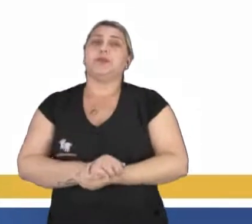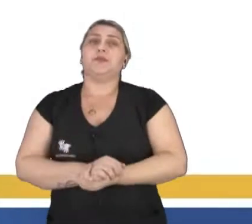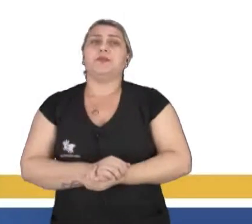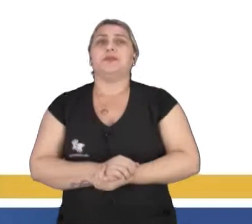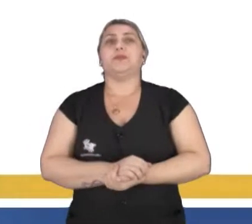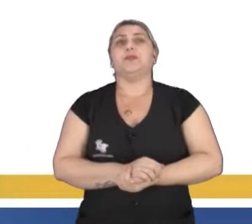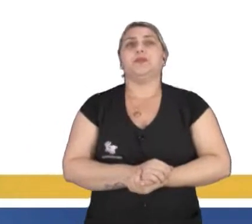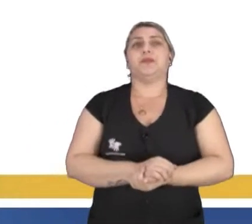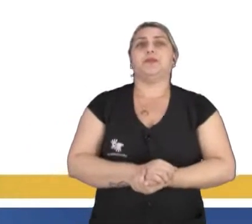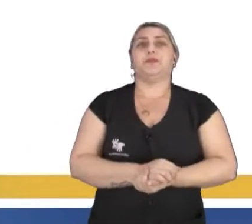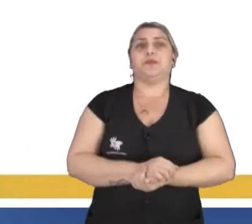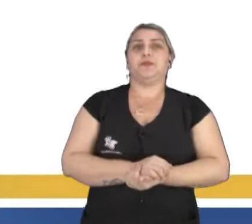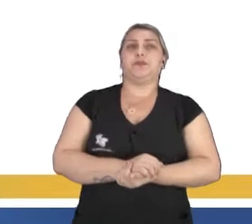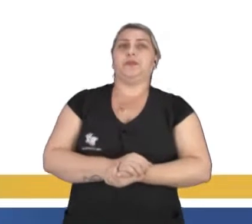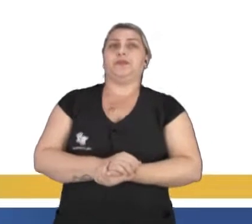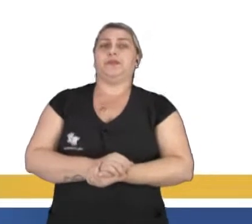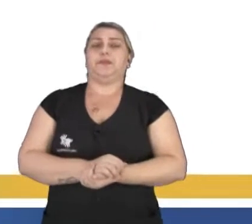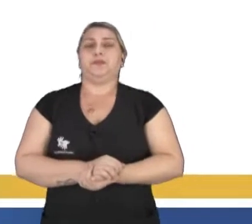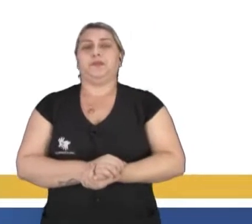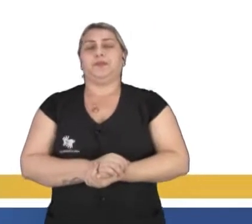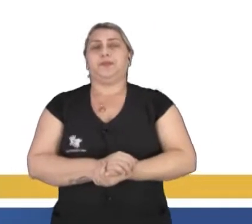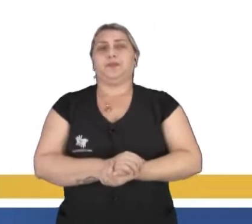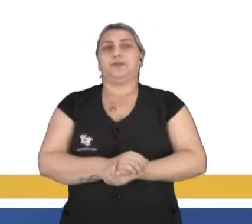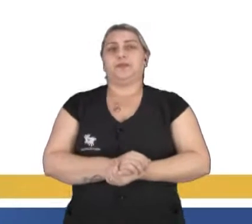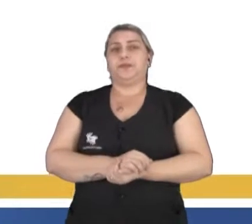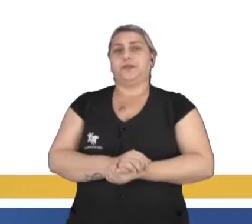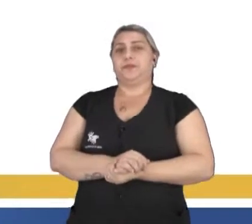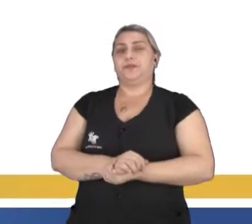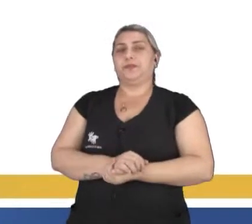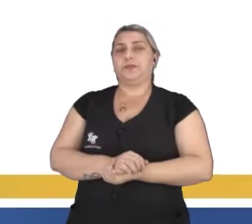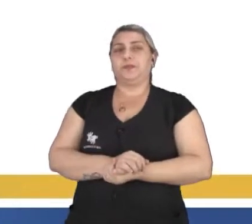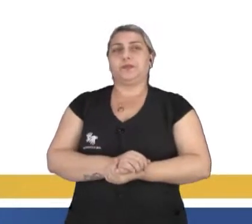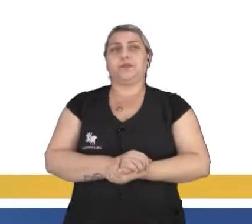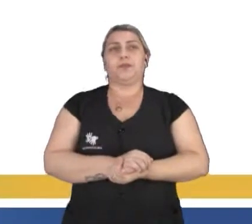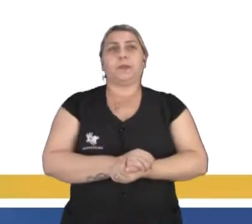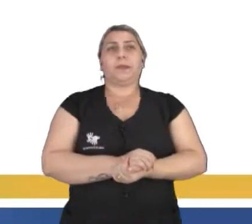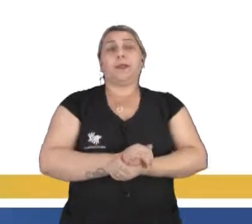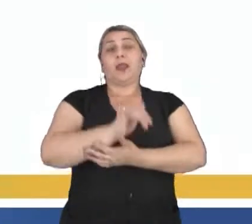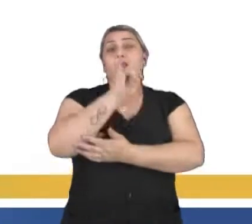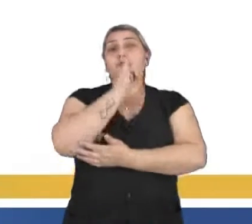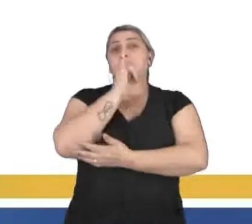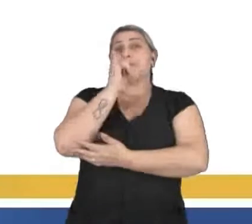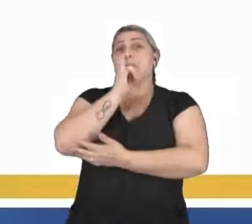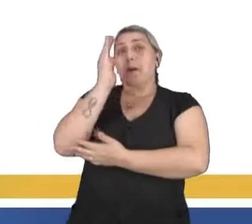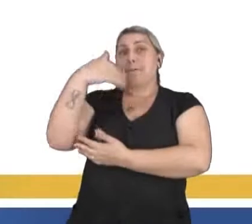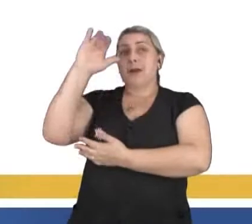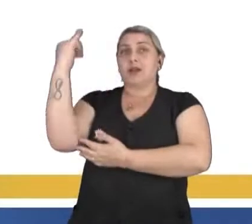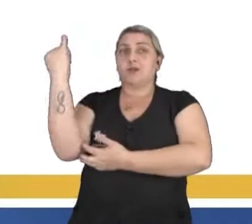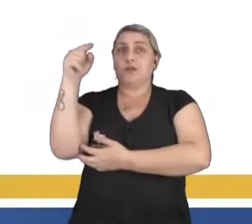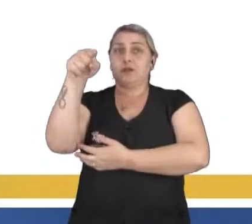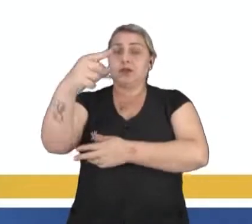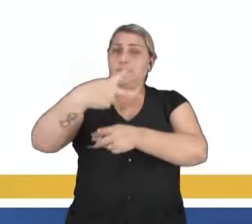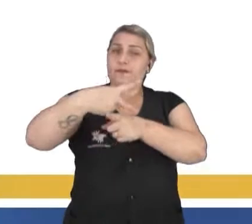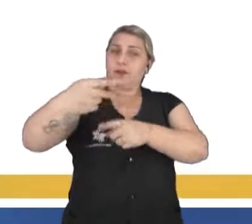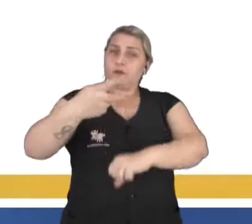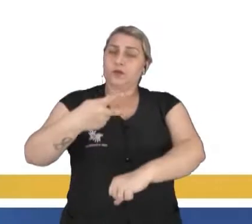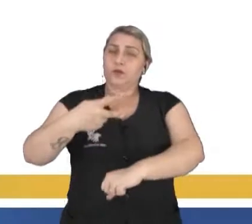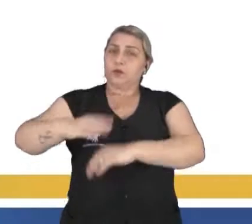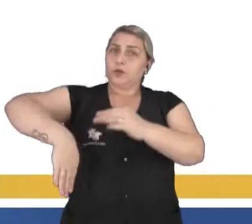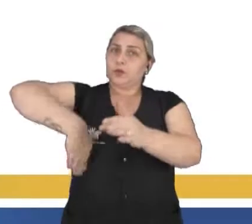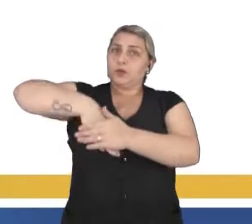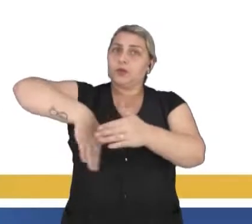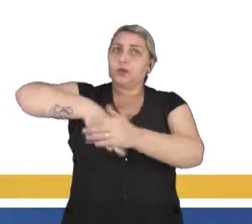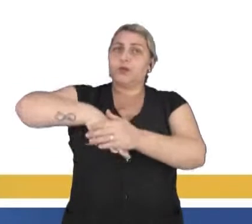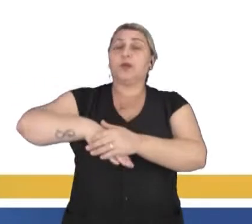no infinitivo, no particípio ou no gerúndio, como vocês podem ver nesse exemplo. O mais importante é vencer o